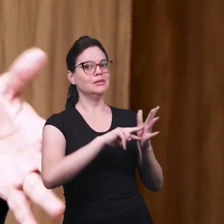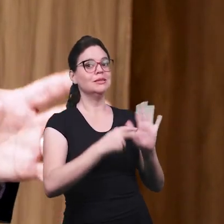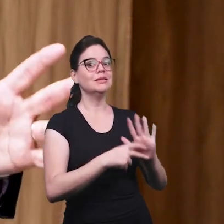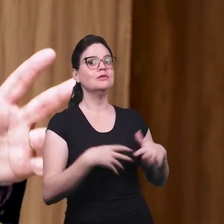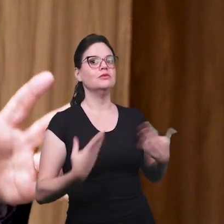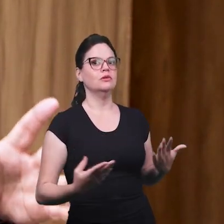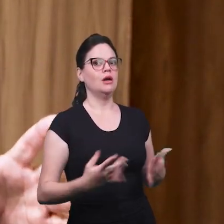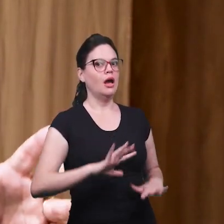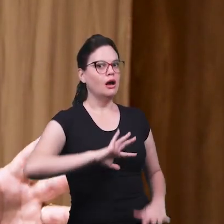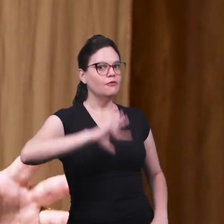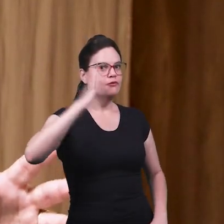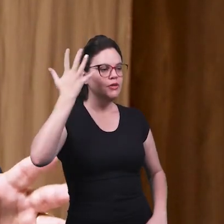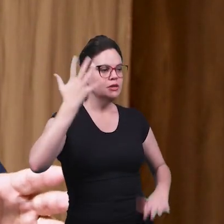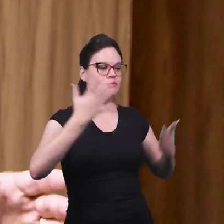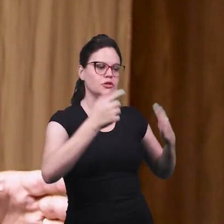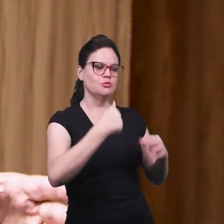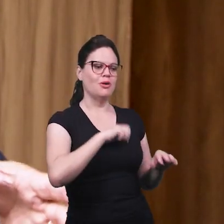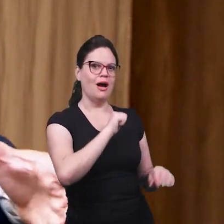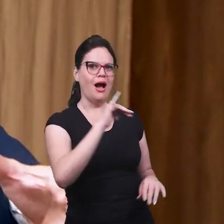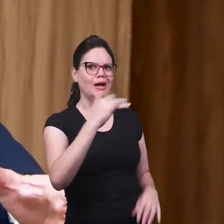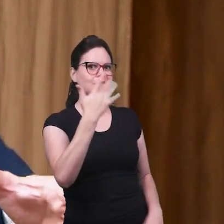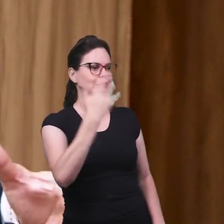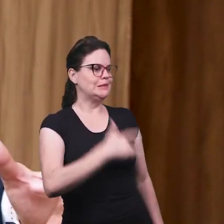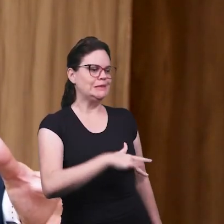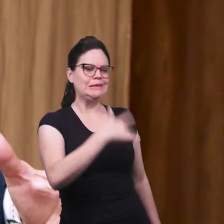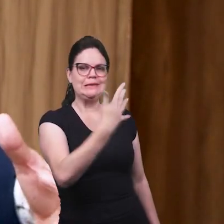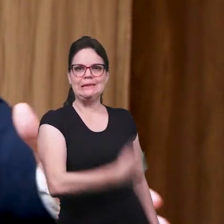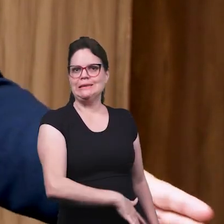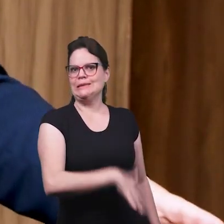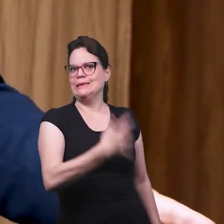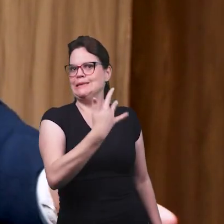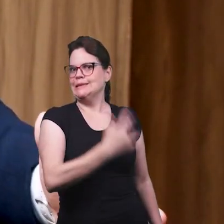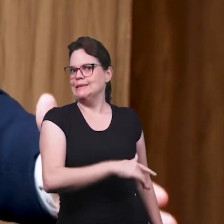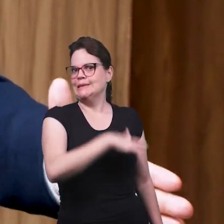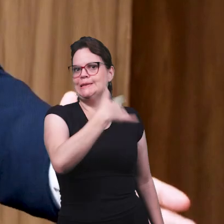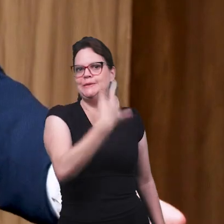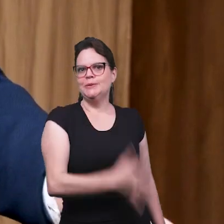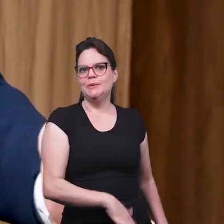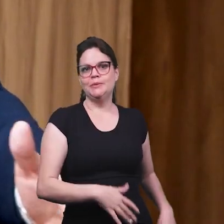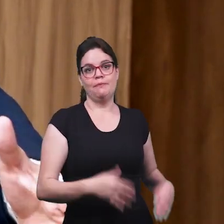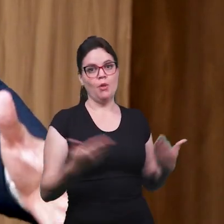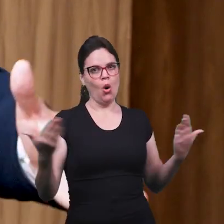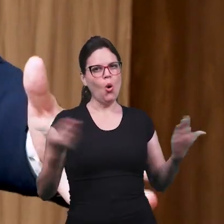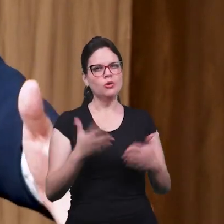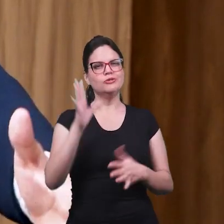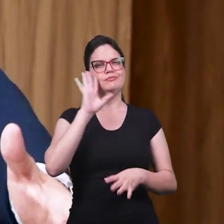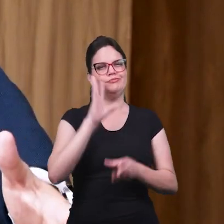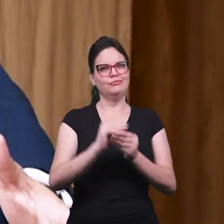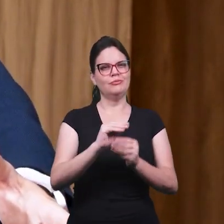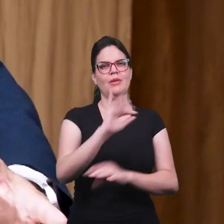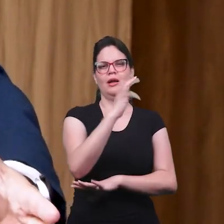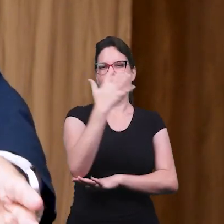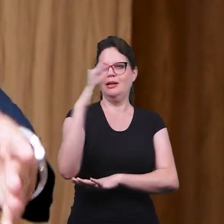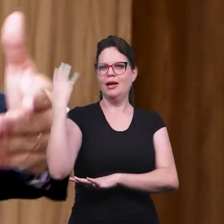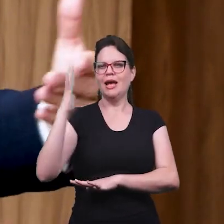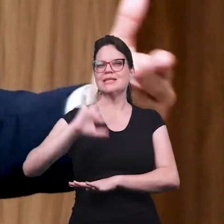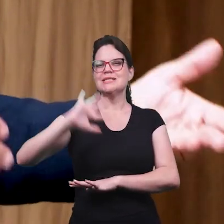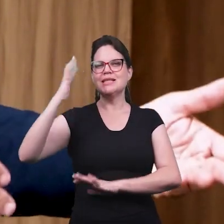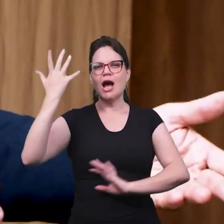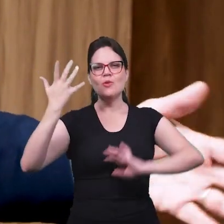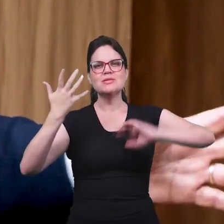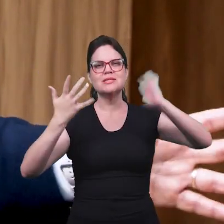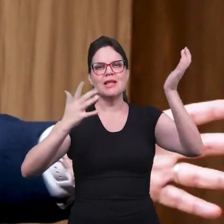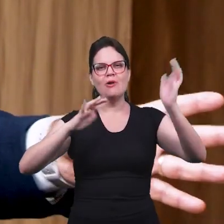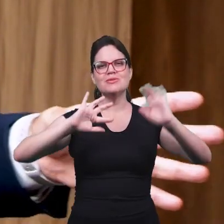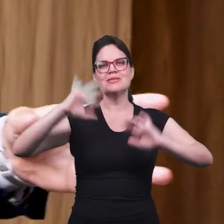meio, mas que são sinais na natureza. Desmatamentos, rios poluídos, extinção de